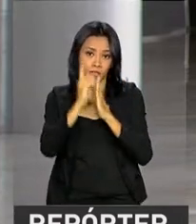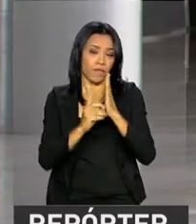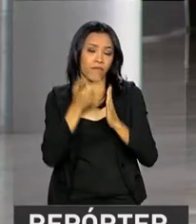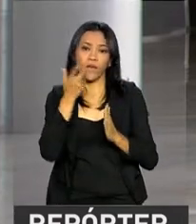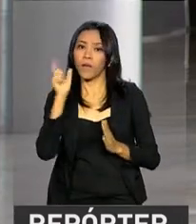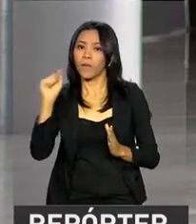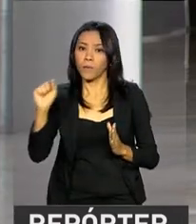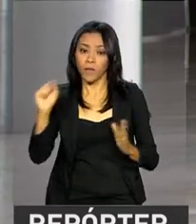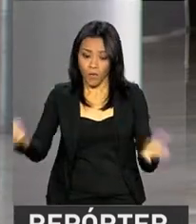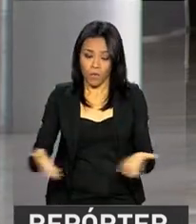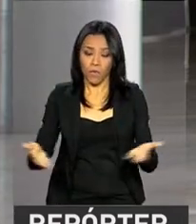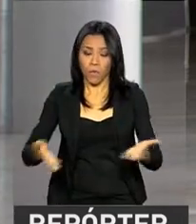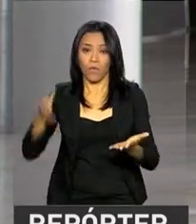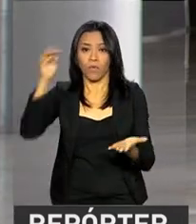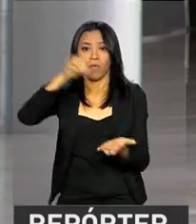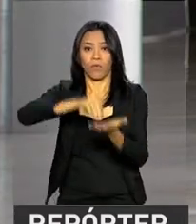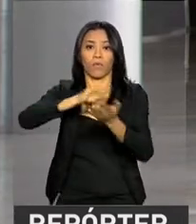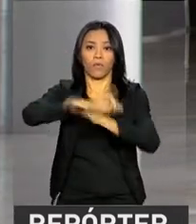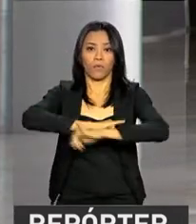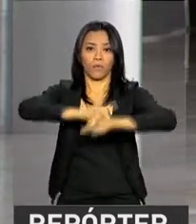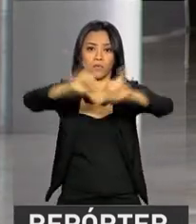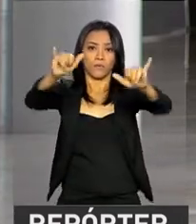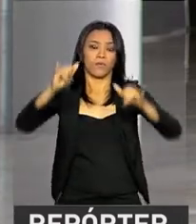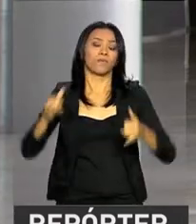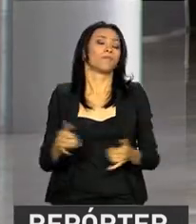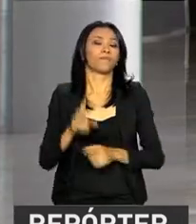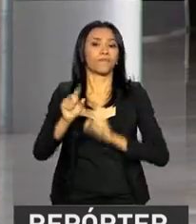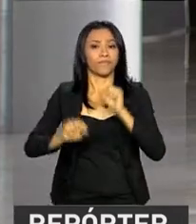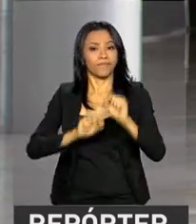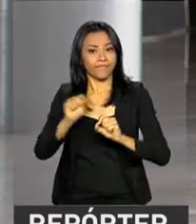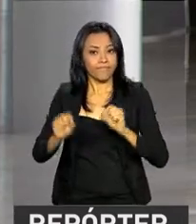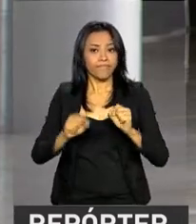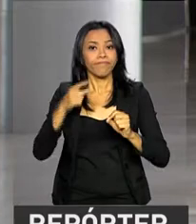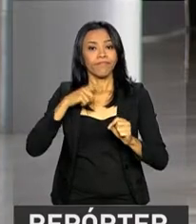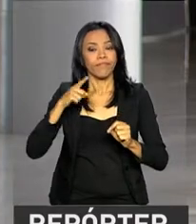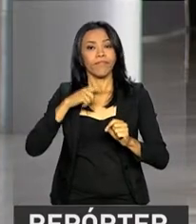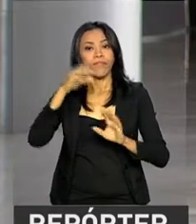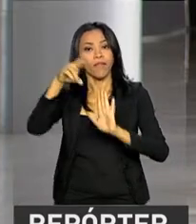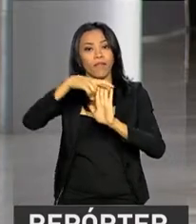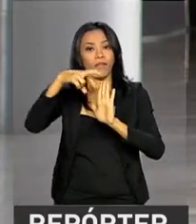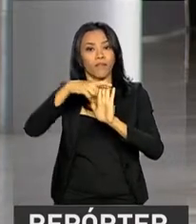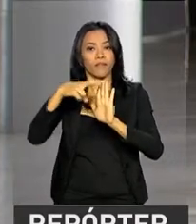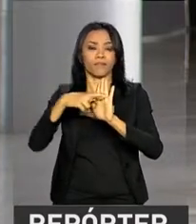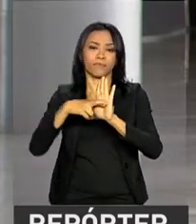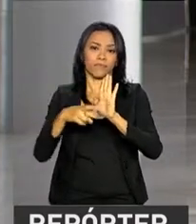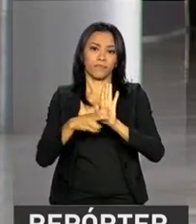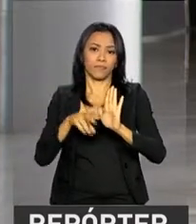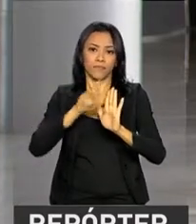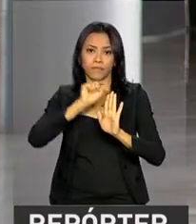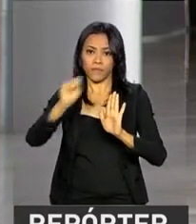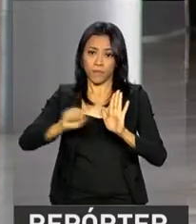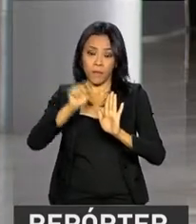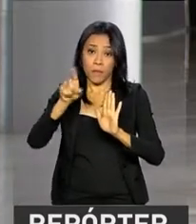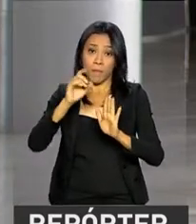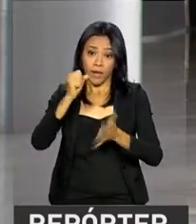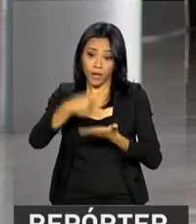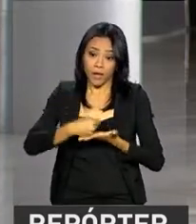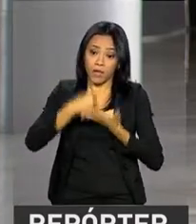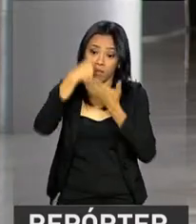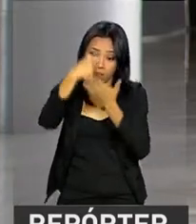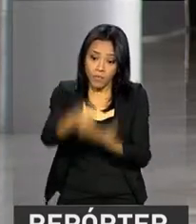fala, publicado hoje no Diário Oficial da União, estabelece critérios para a promoção de